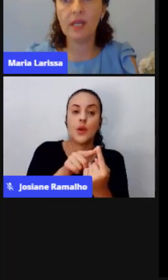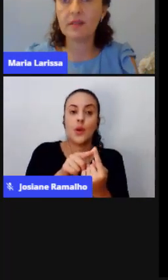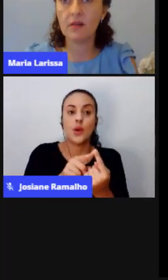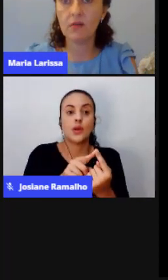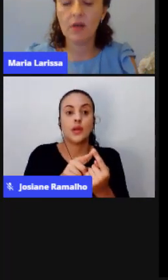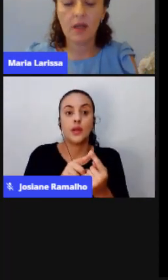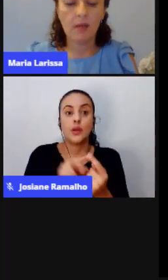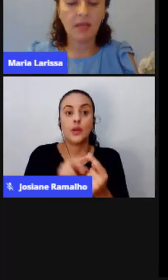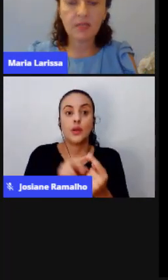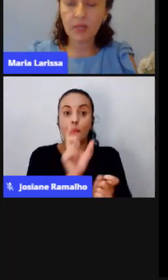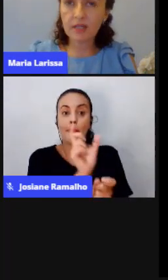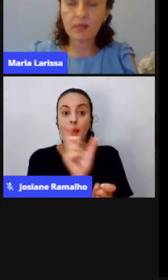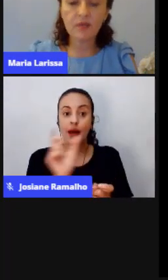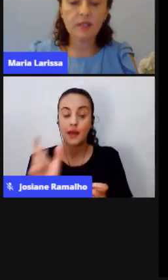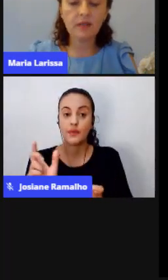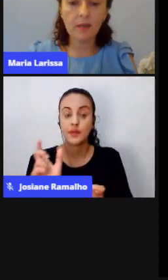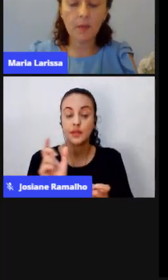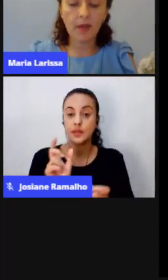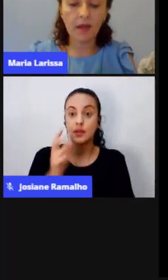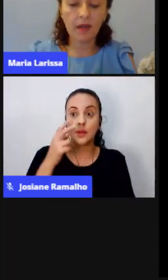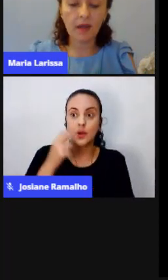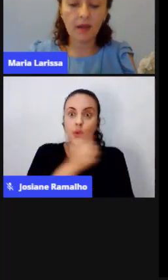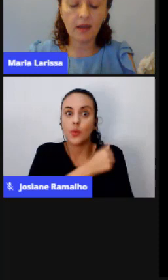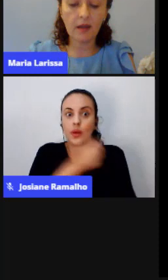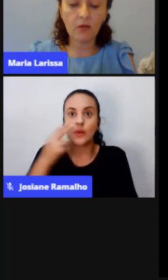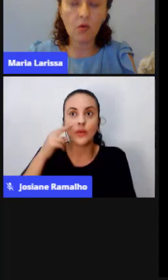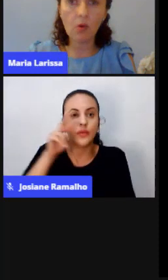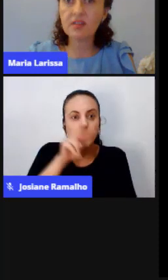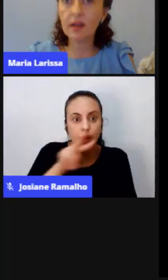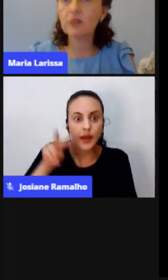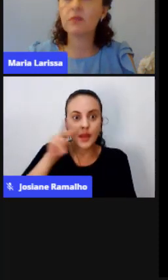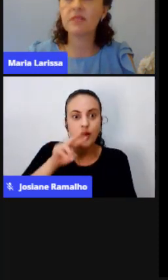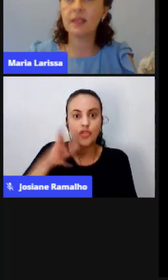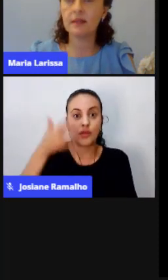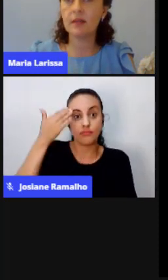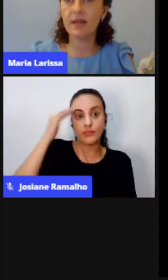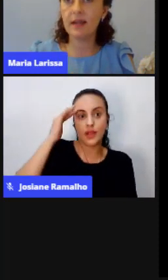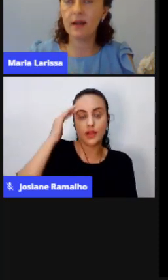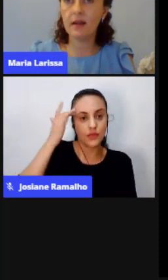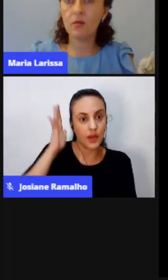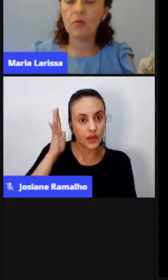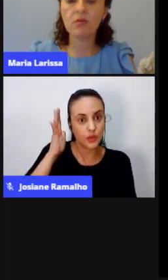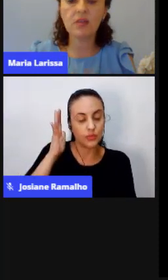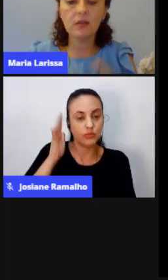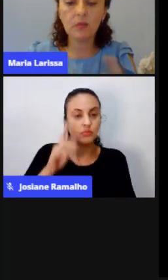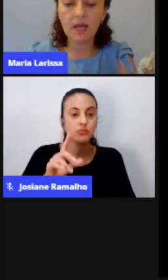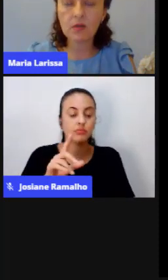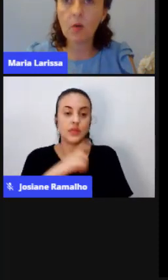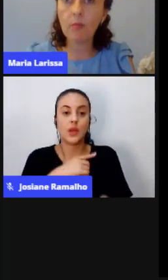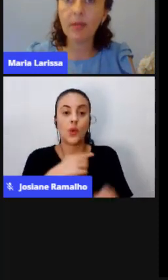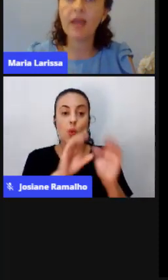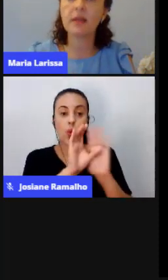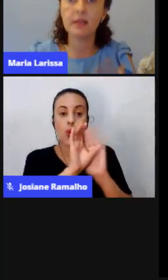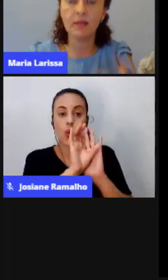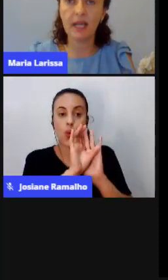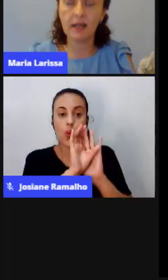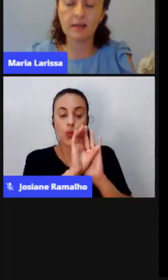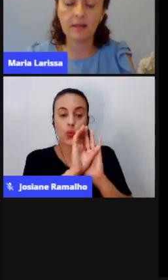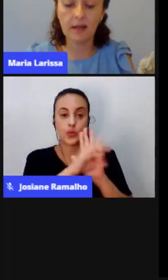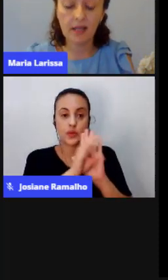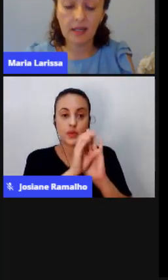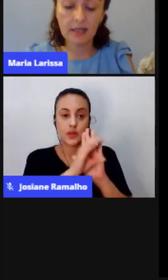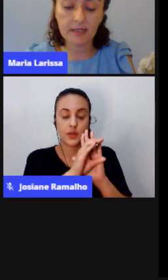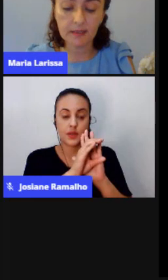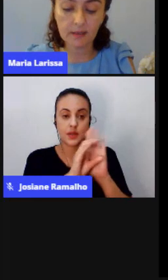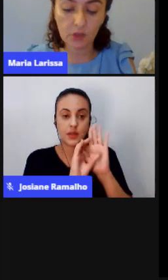fácil compreensão. Mas, por exemplo, você tem um conceito que você quer trabalhar, um conceito mais complexo, você quer